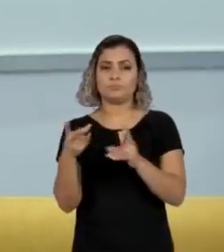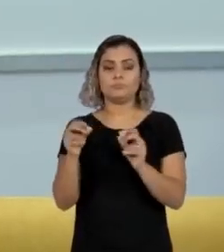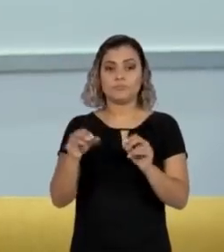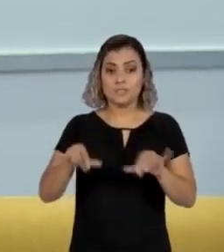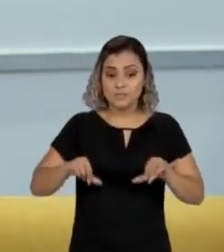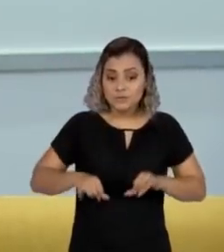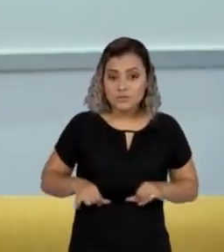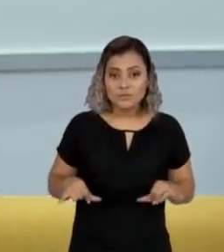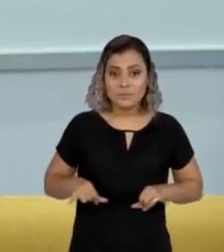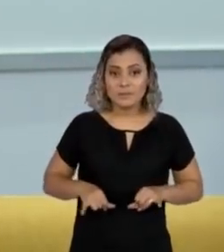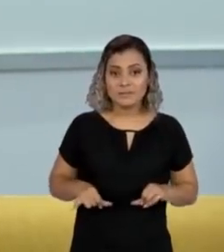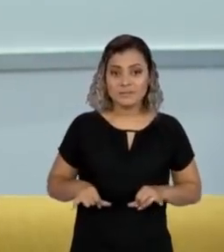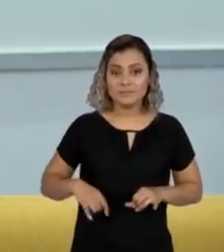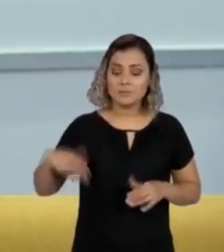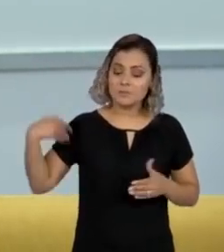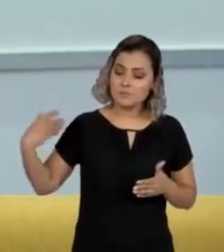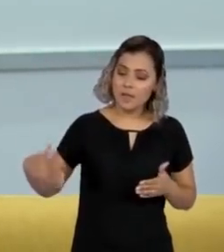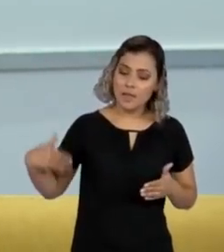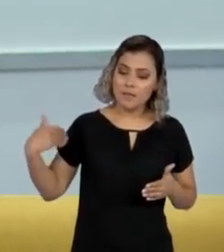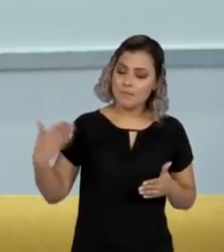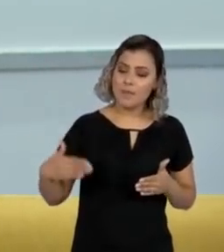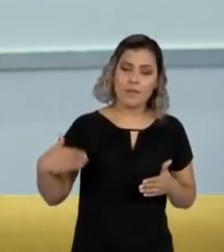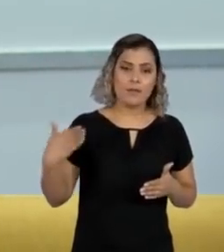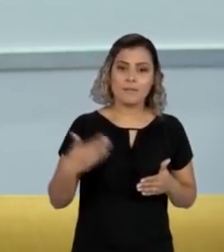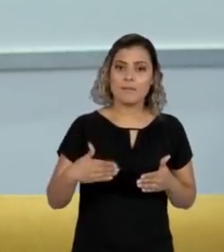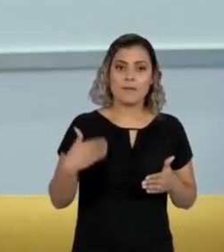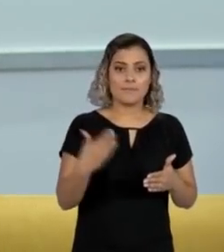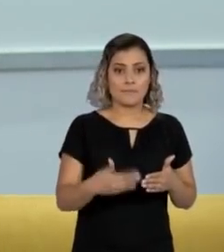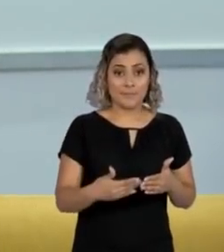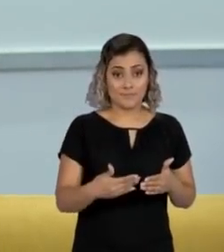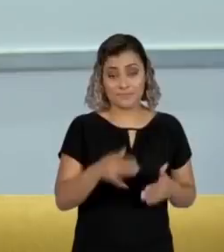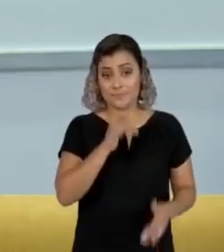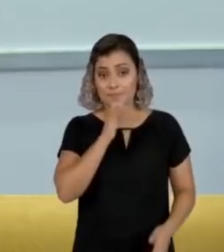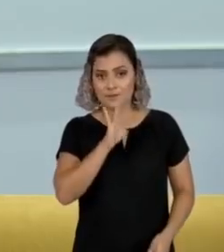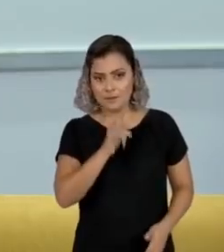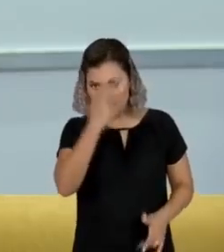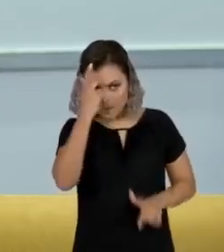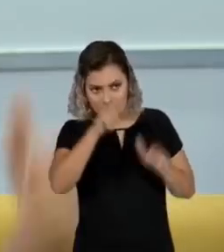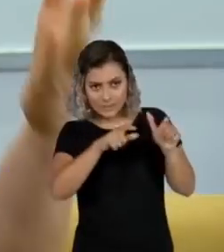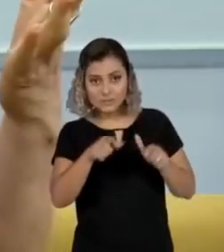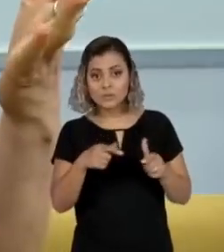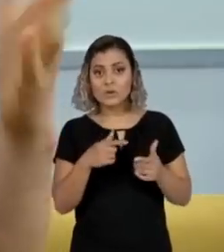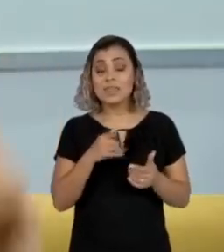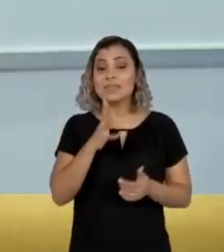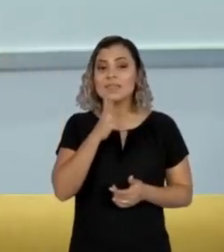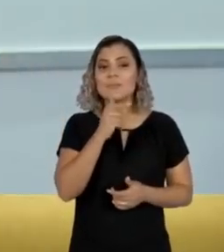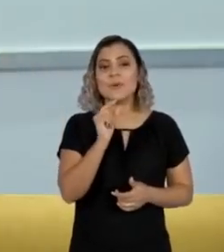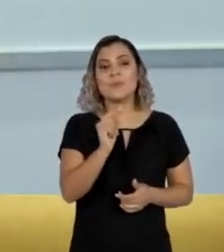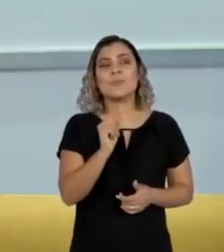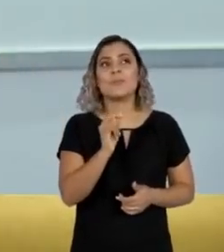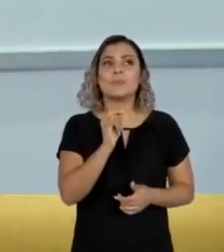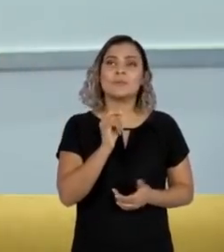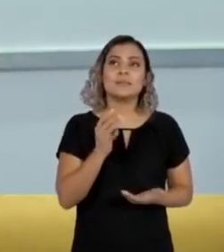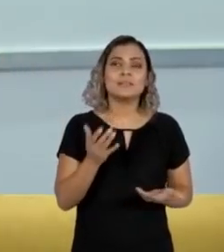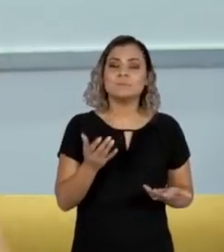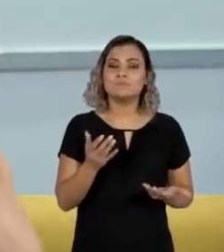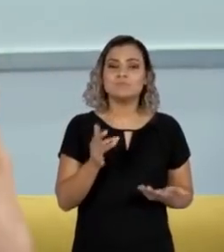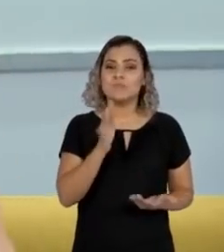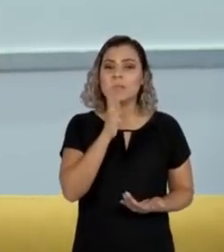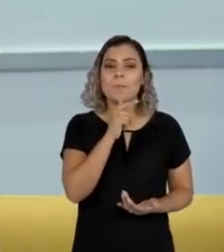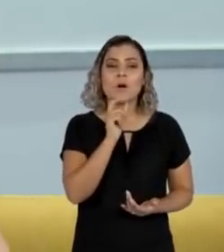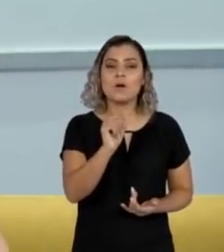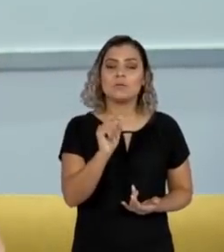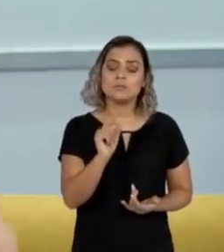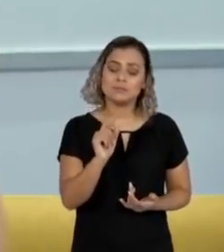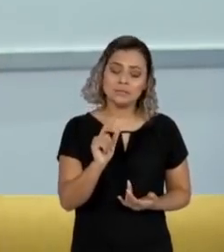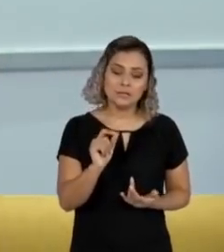sofrimento ele vai sendo negado ao longo do tempo, né? Então, a pessoa, no primeiro momento, ela demora, como na própria reportagem apareceu, a pessoa